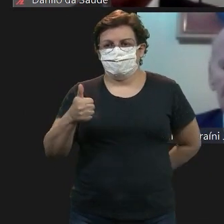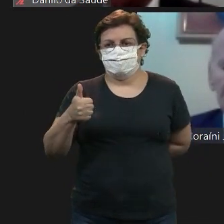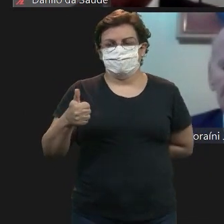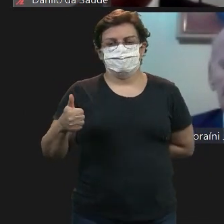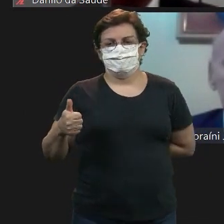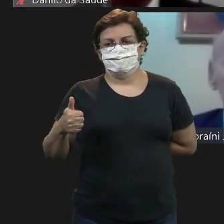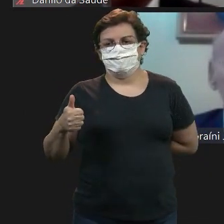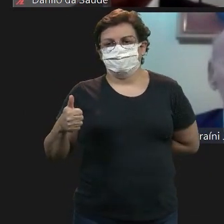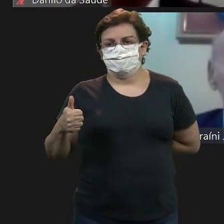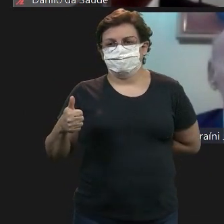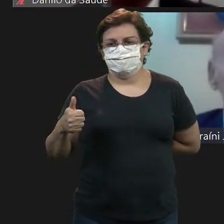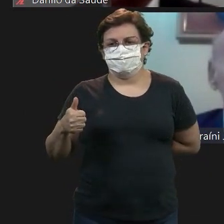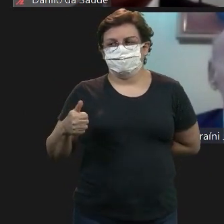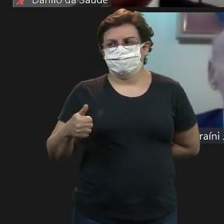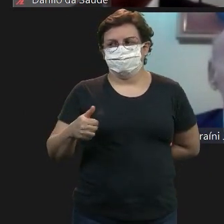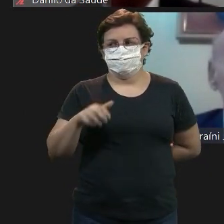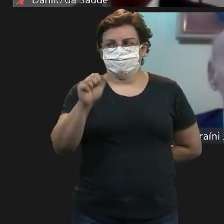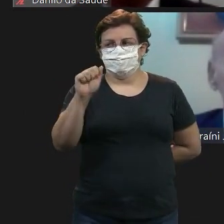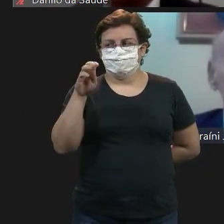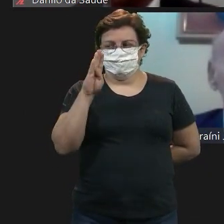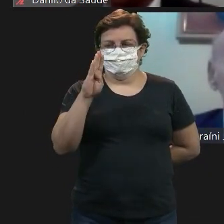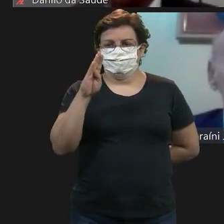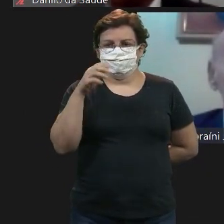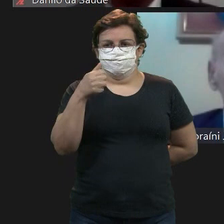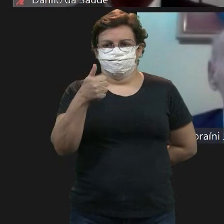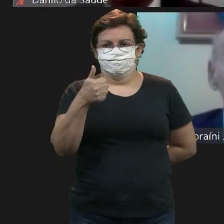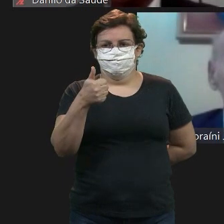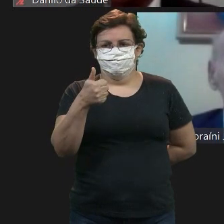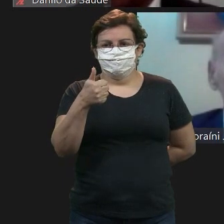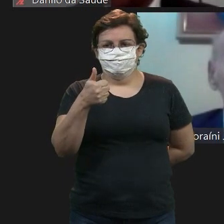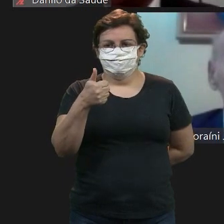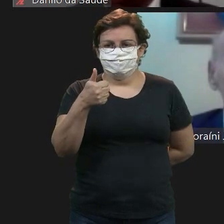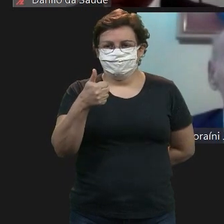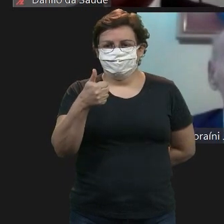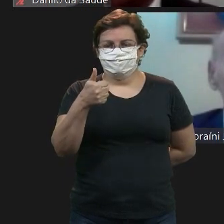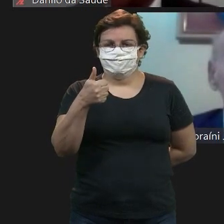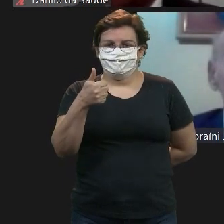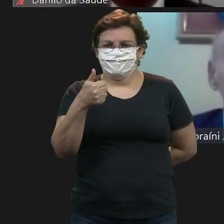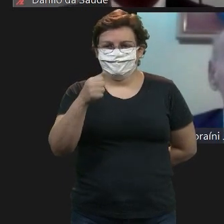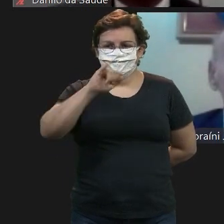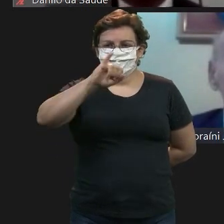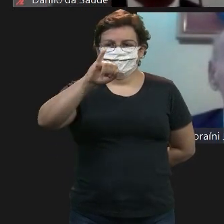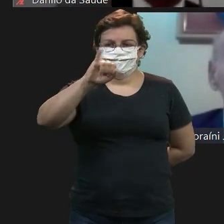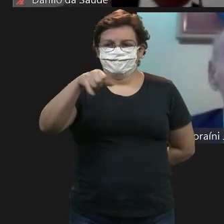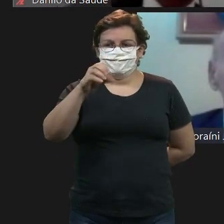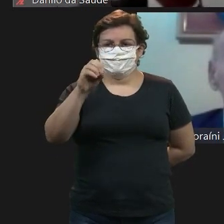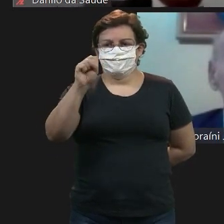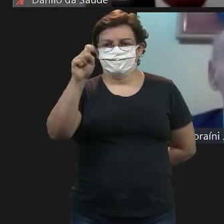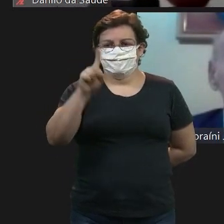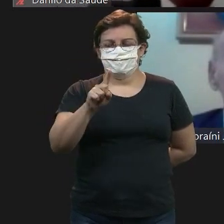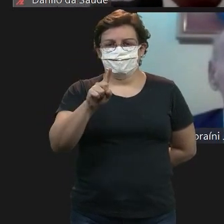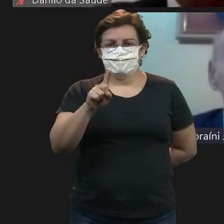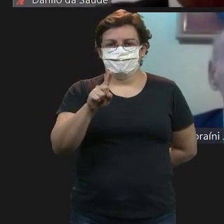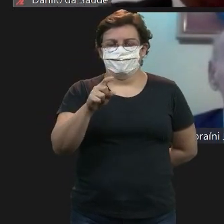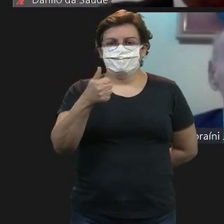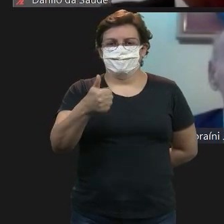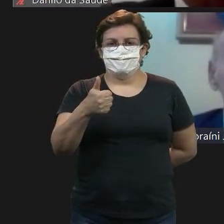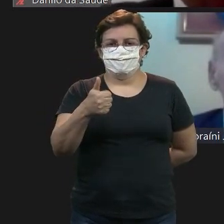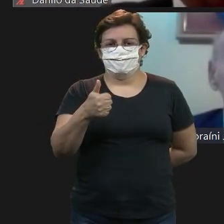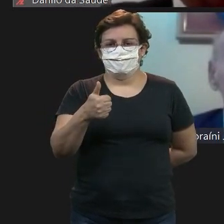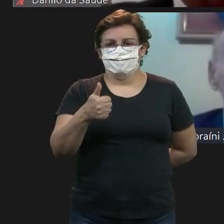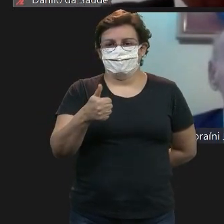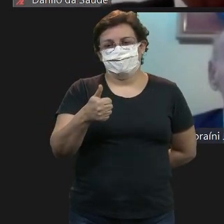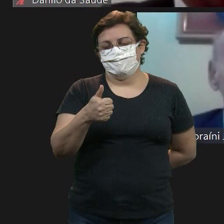Presente. Vereador José Carlos Albuquerque. Presente. Vereador José Luiz Queiroz. Presente.